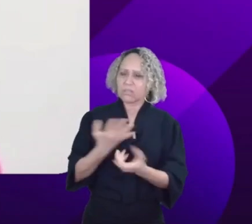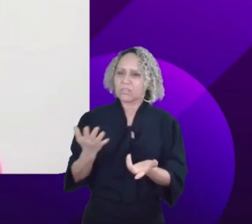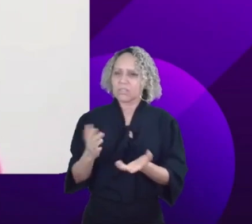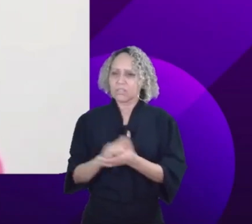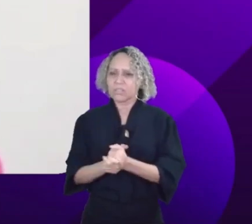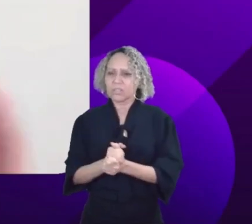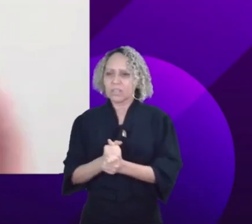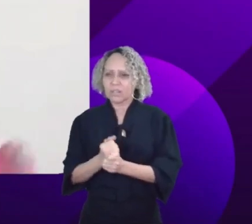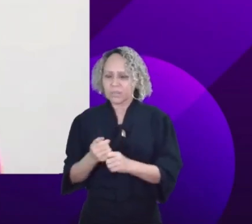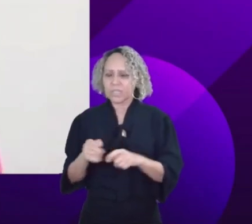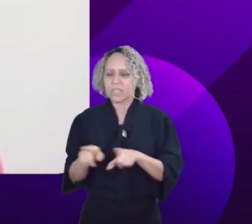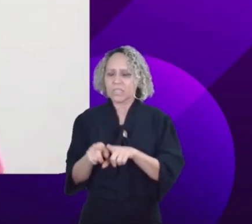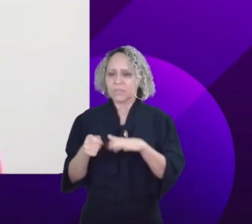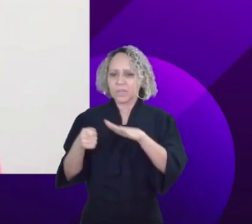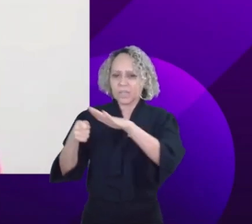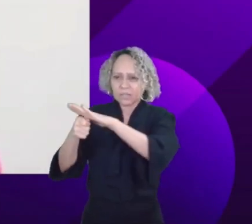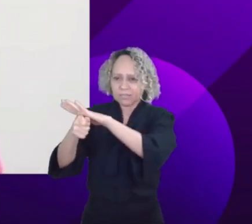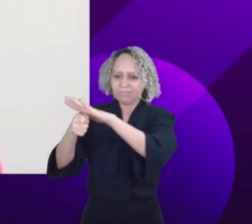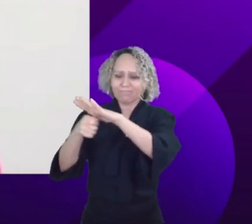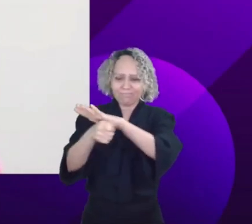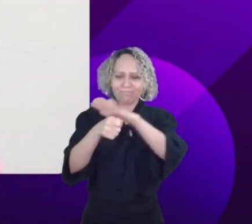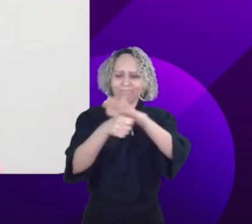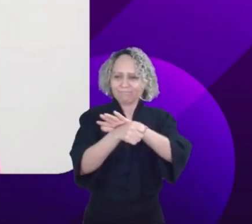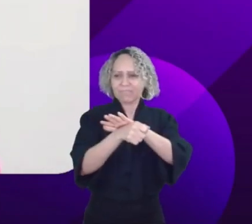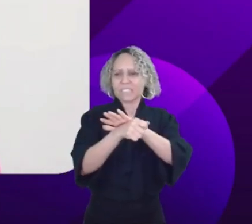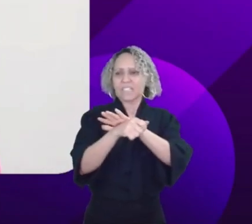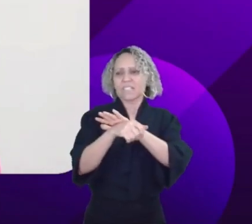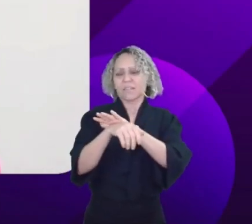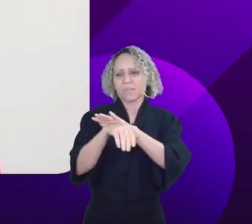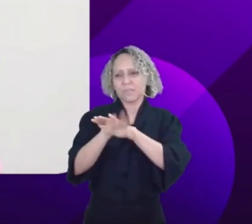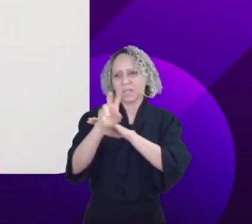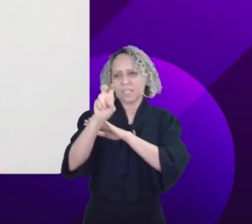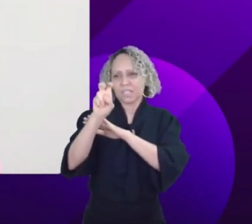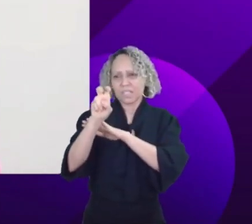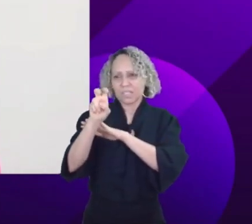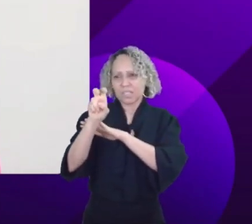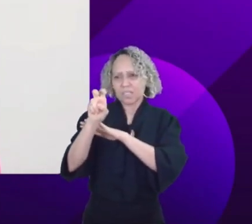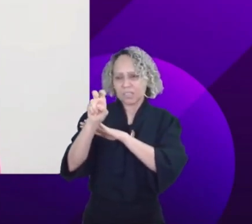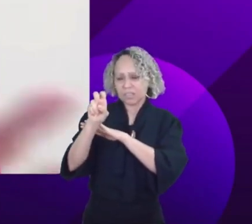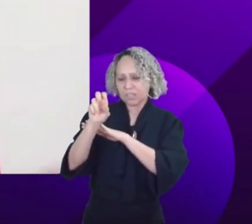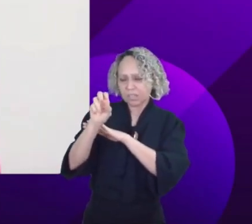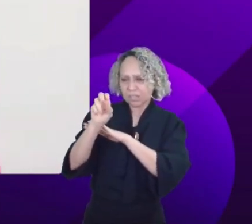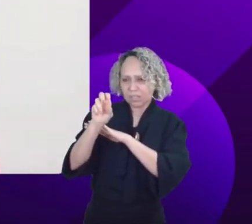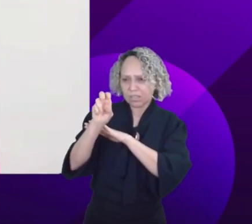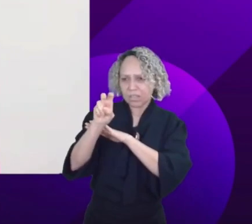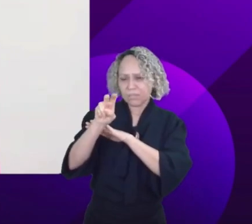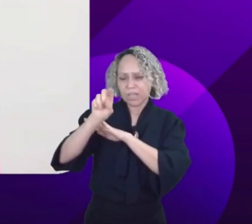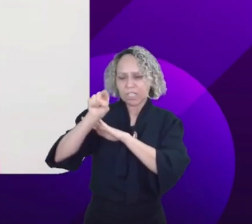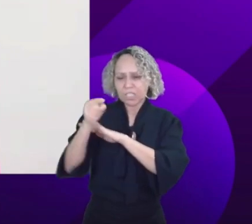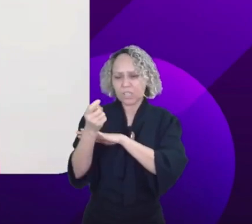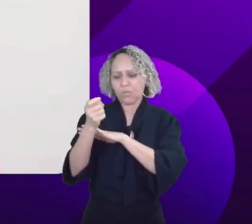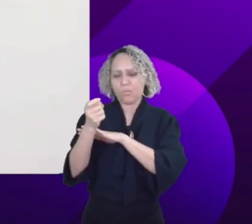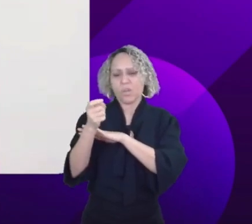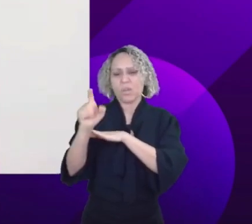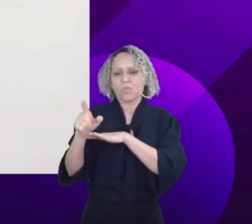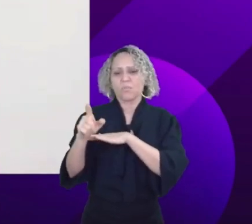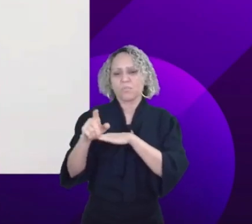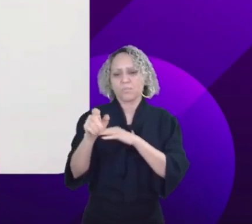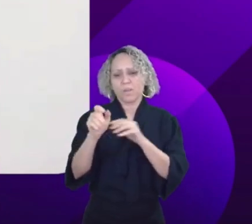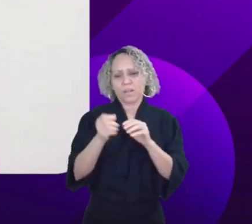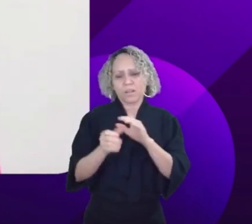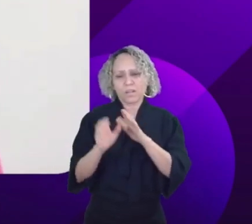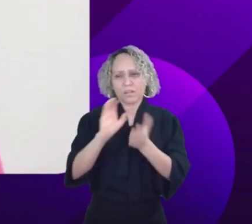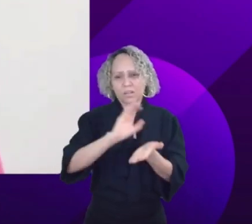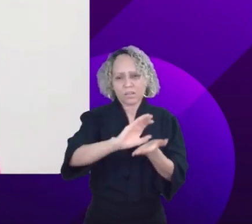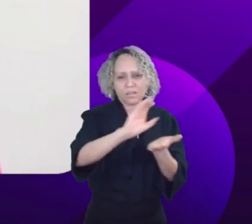que foi atingido para ajudar a comprar móveis, né, para suas casas. Além disso, tem aí o programa que está